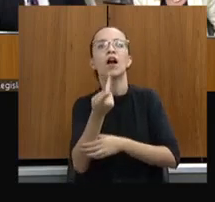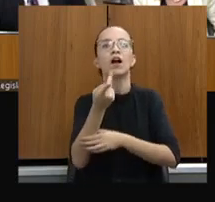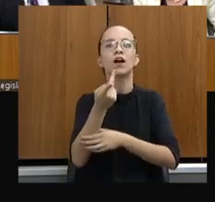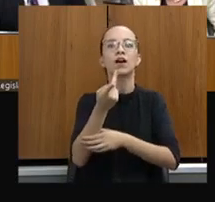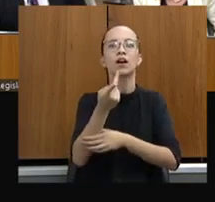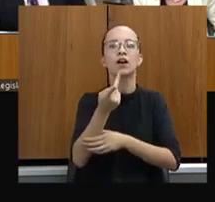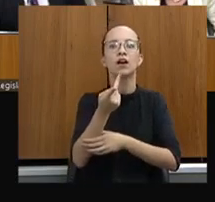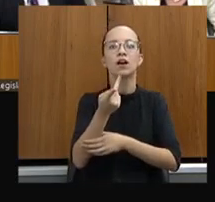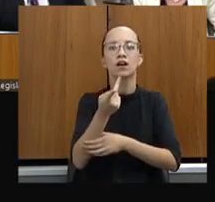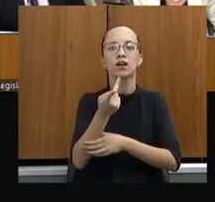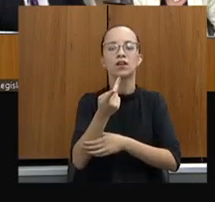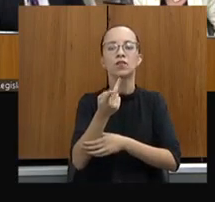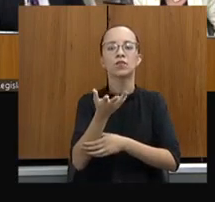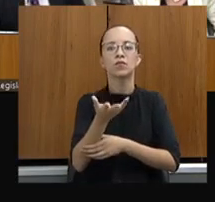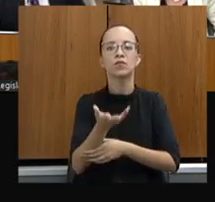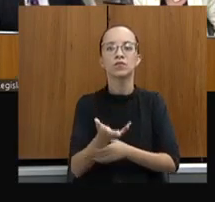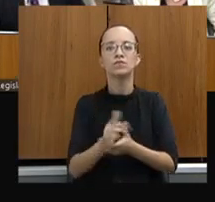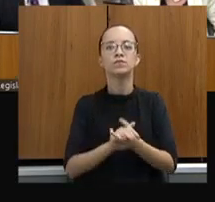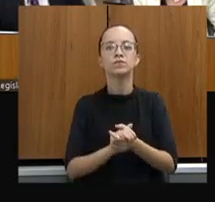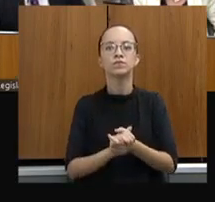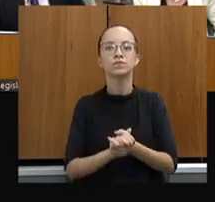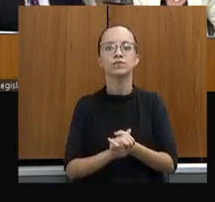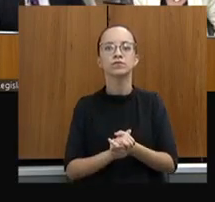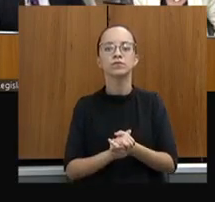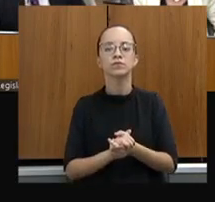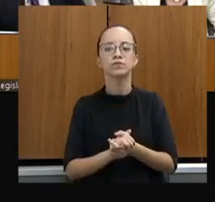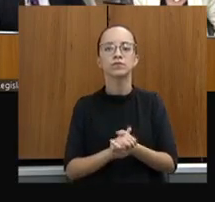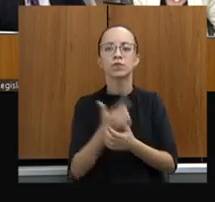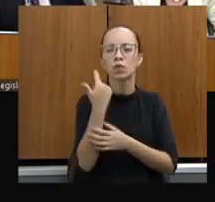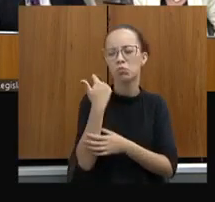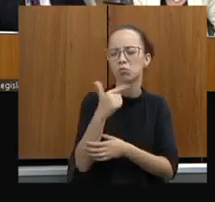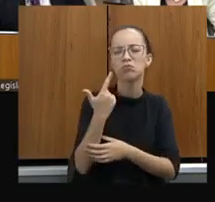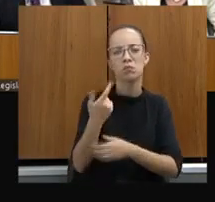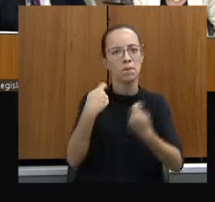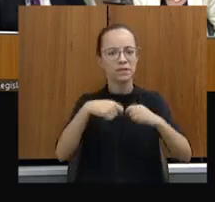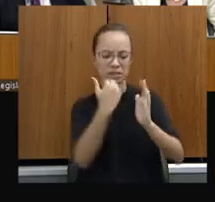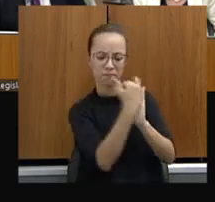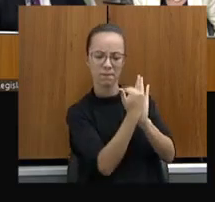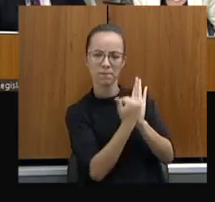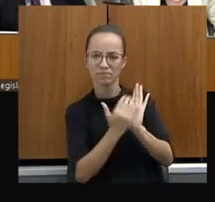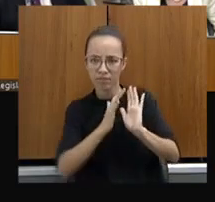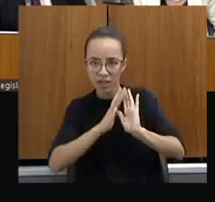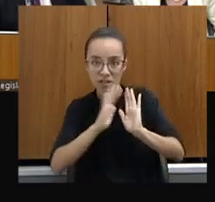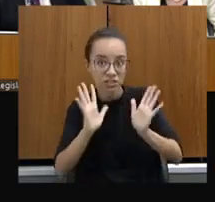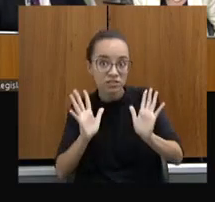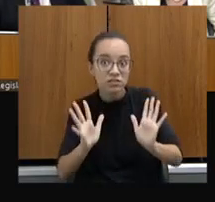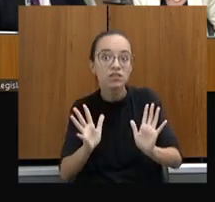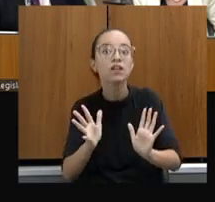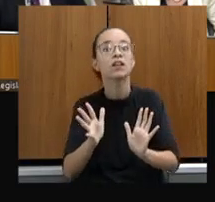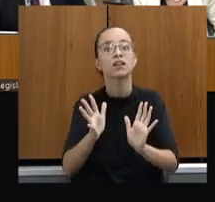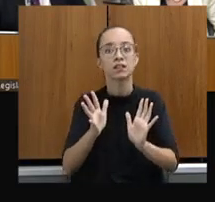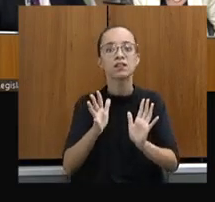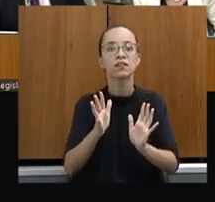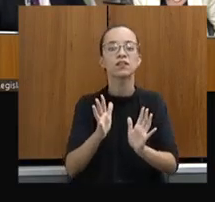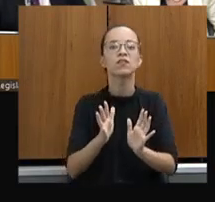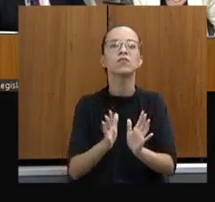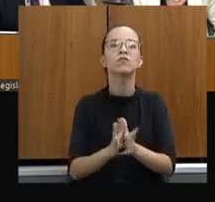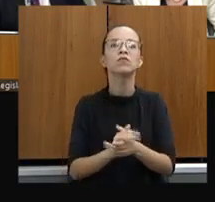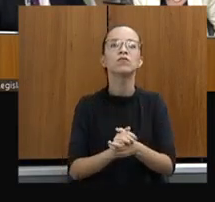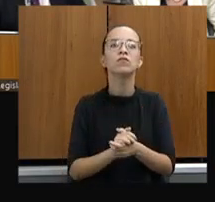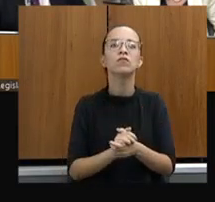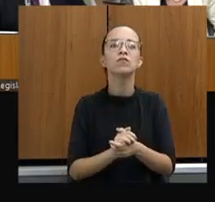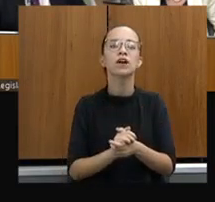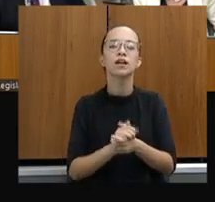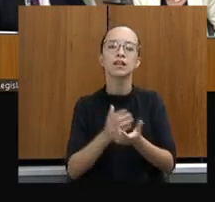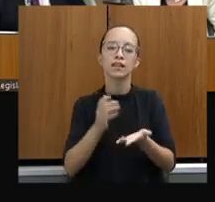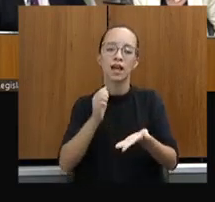registrados no confaz então não tem essa esquisito não não tem necessidade é a questão do limite do crescimento das